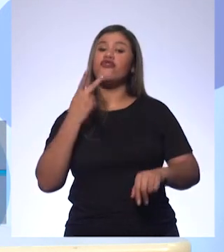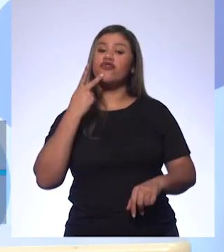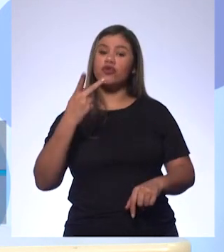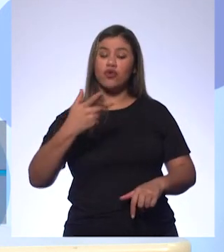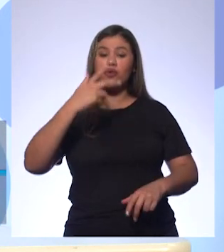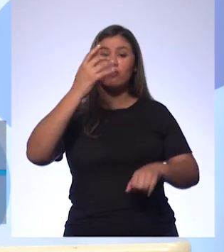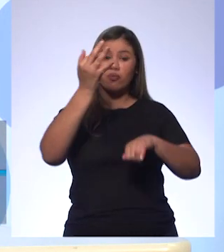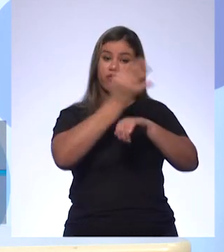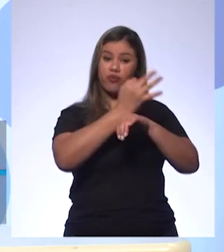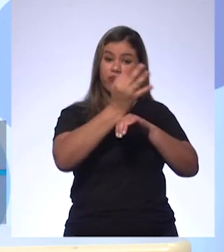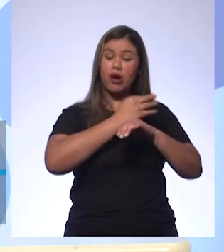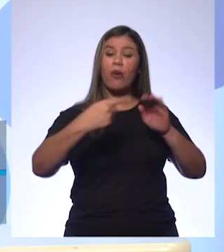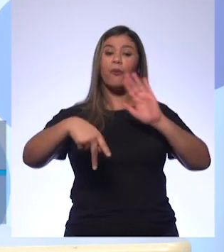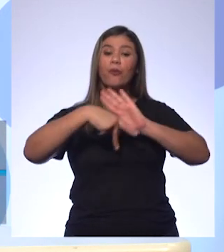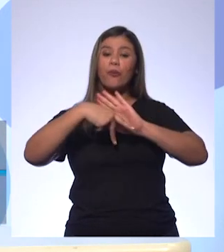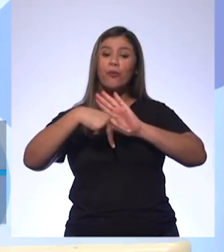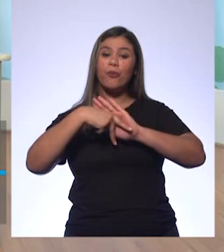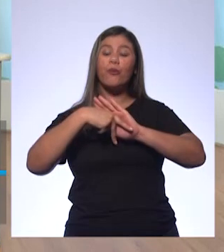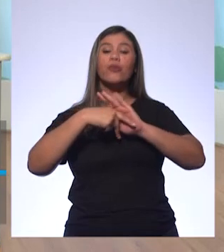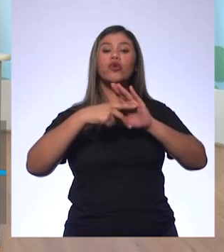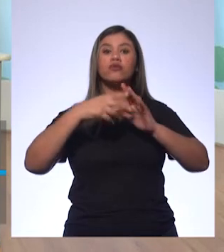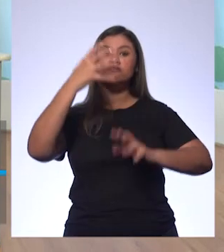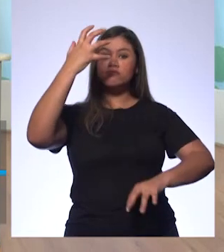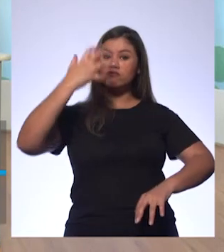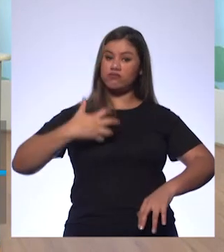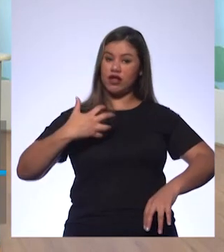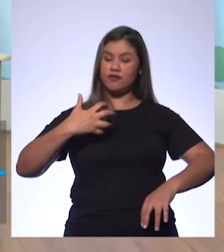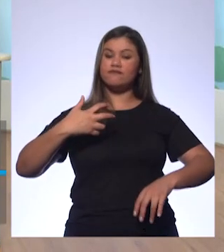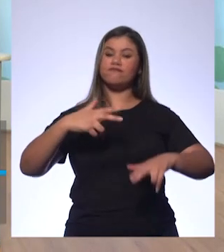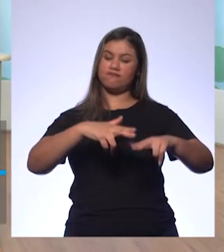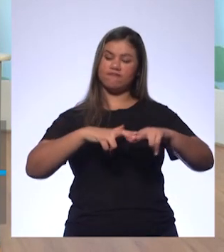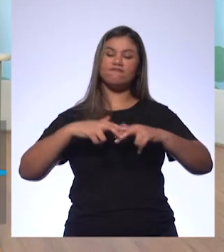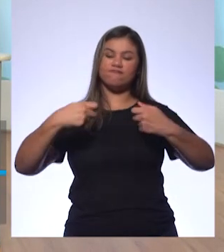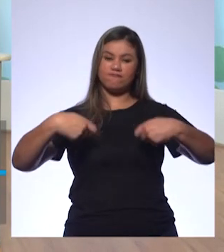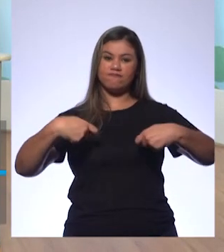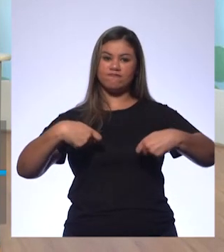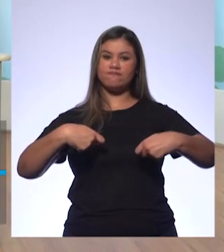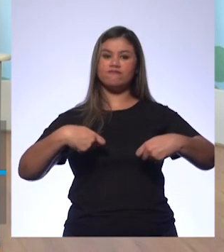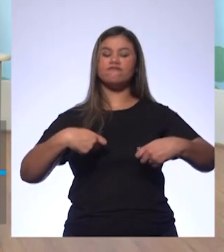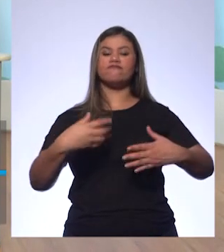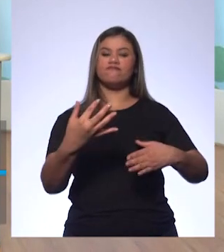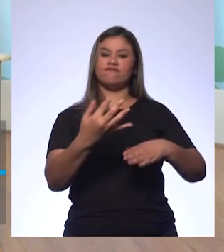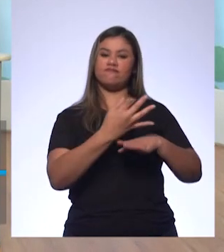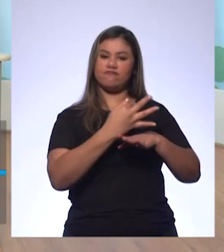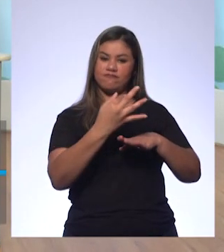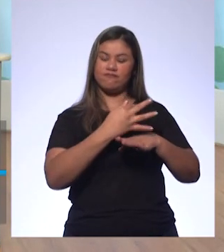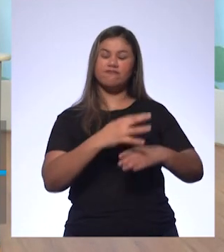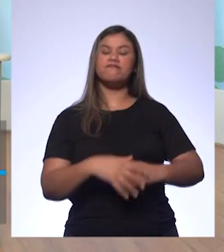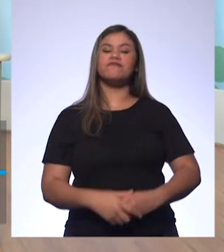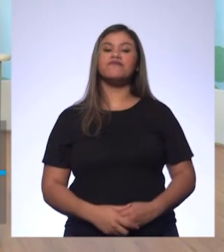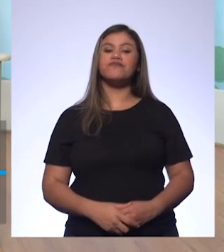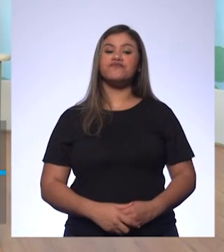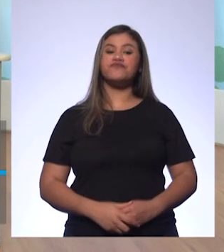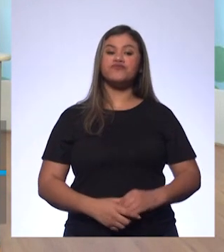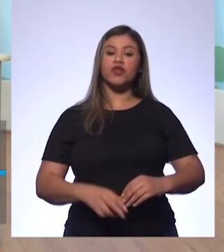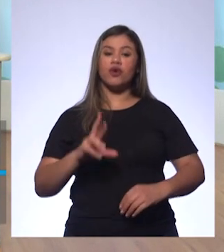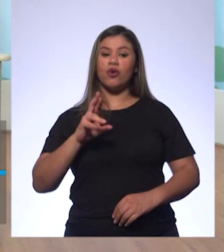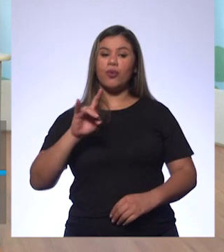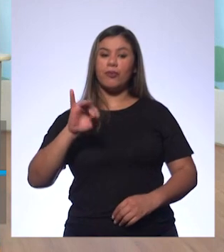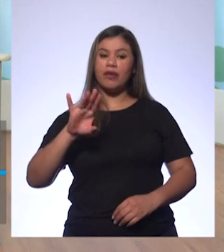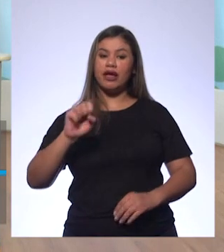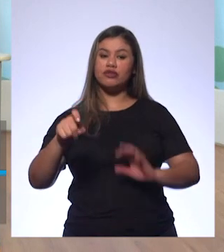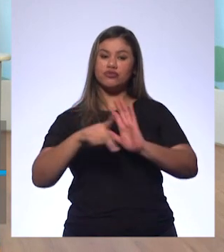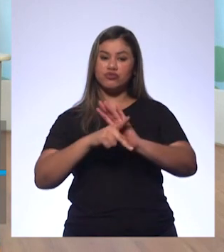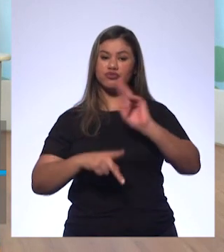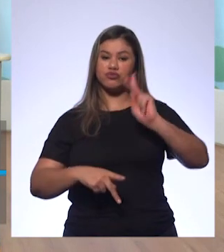sério. É um assunto sério, então tem que estar em norma padrão. Tá. Tá. O aluno Roberto, da Procláudia, colocou que é